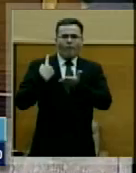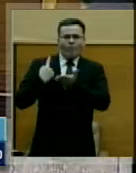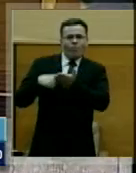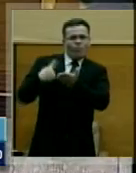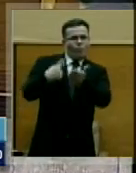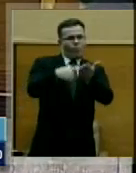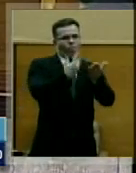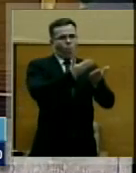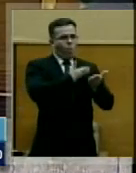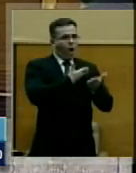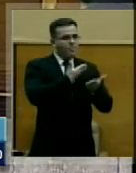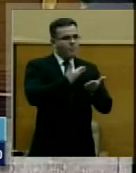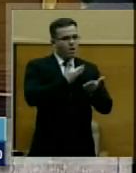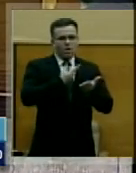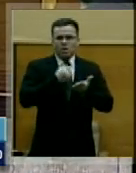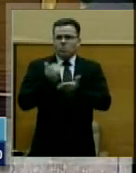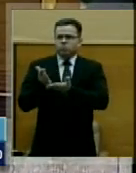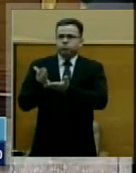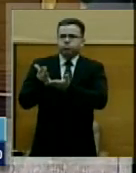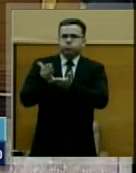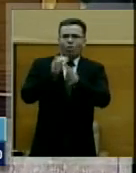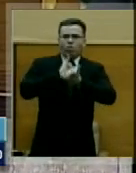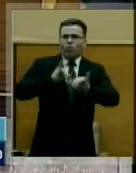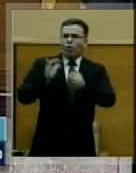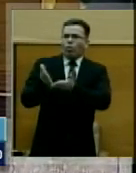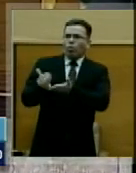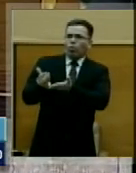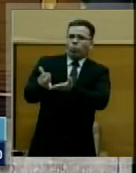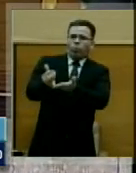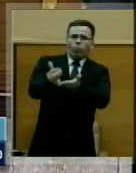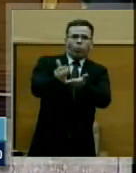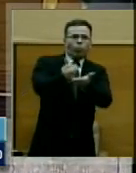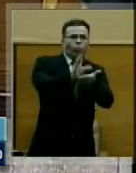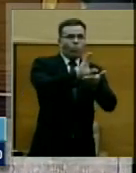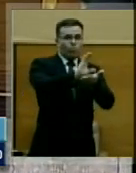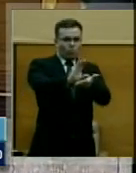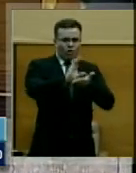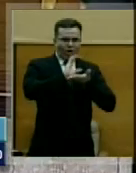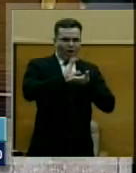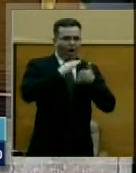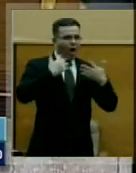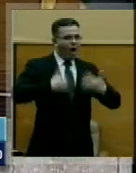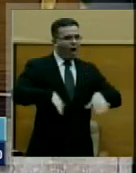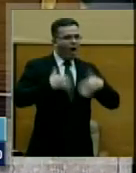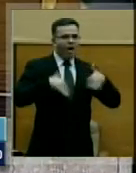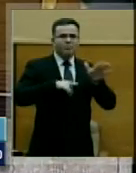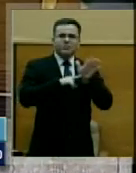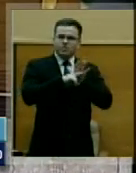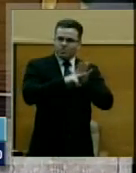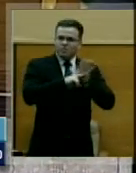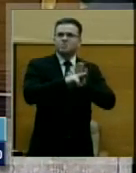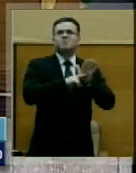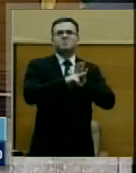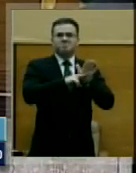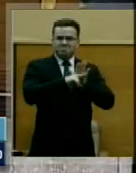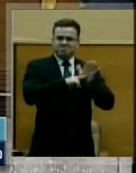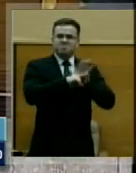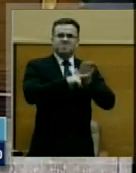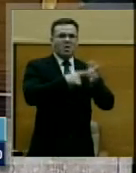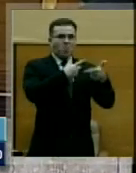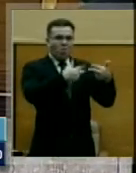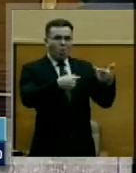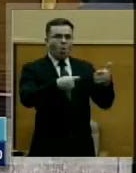os amigos e fizeram uma campanha para me ajudar, o que me ajudou muito nas consultas pré-transplante.